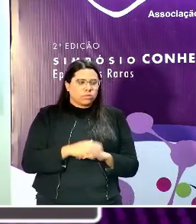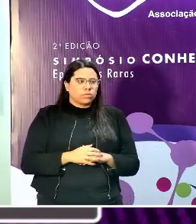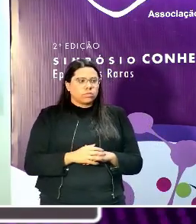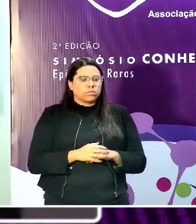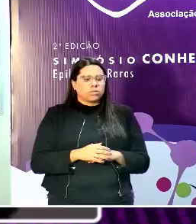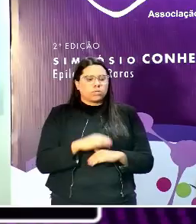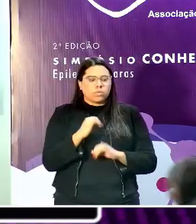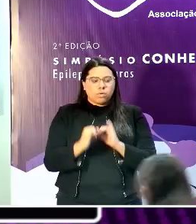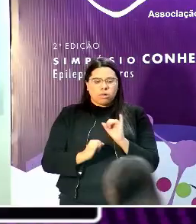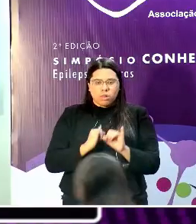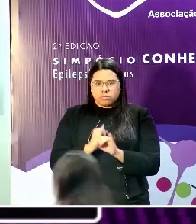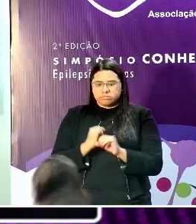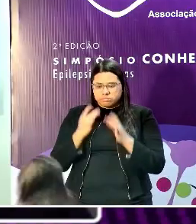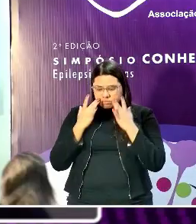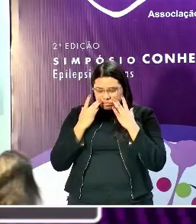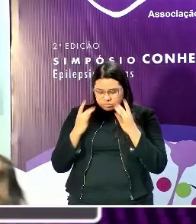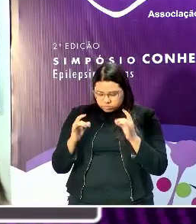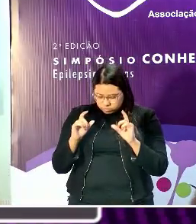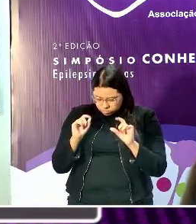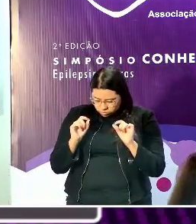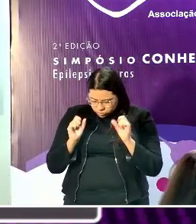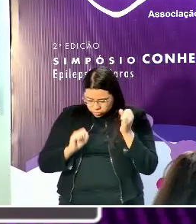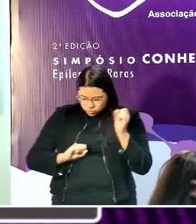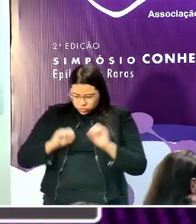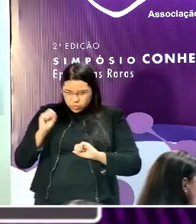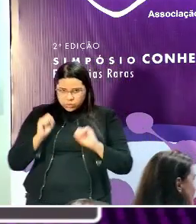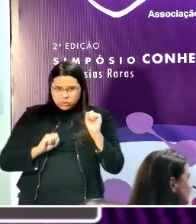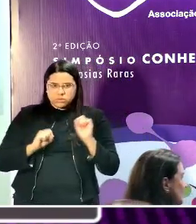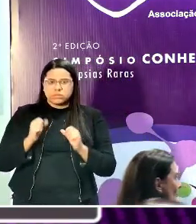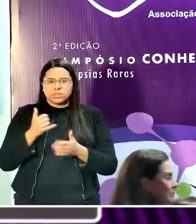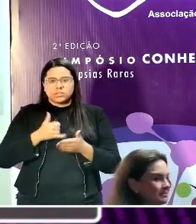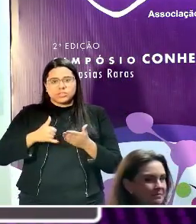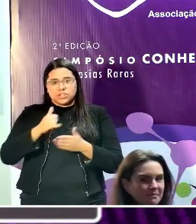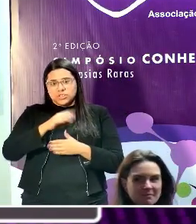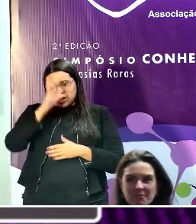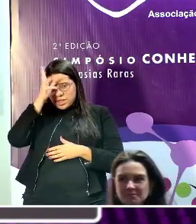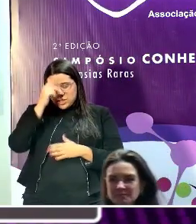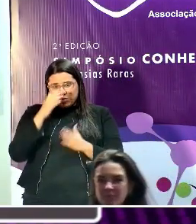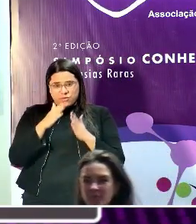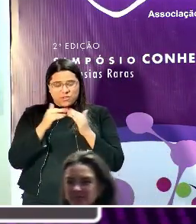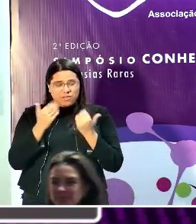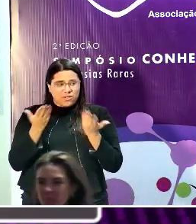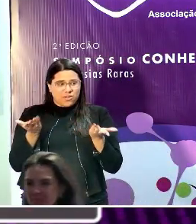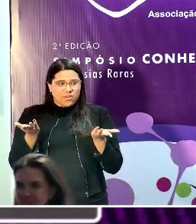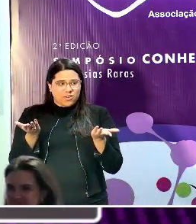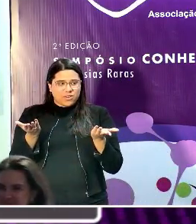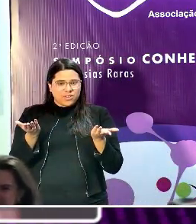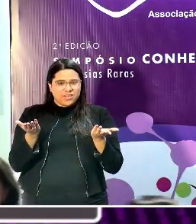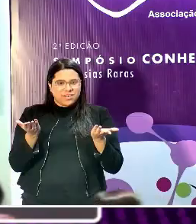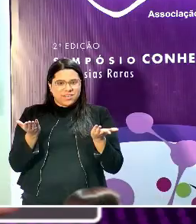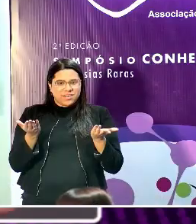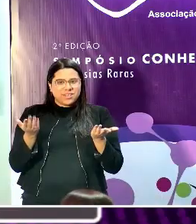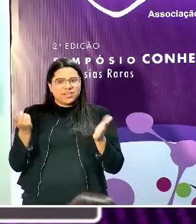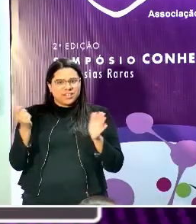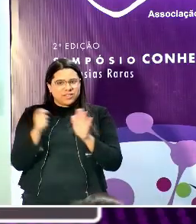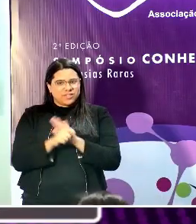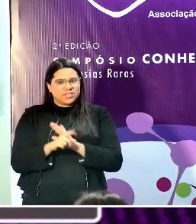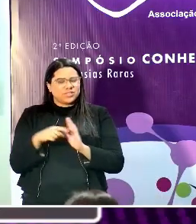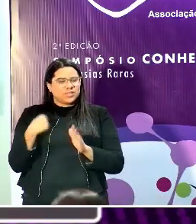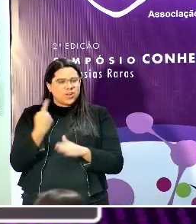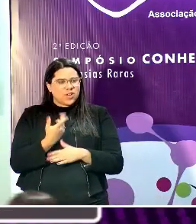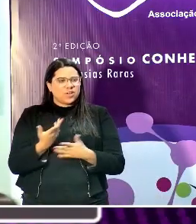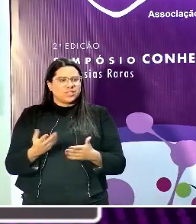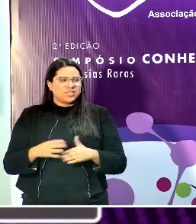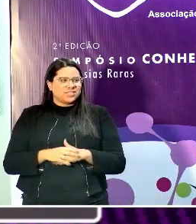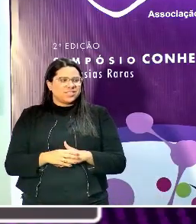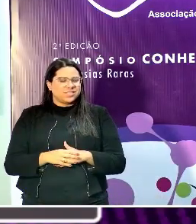online nos ouçam. Indústria, azeite galo. Por favor, patrocinem para humanos